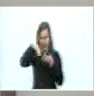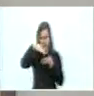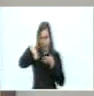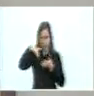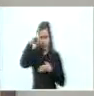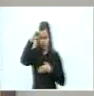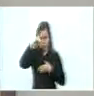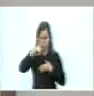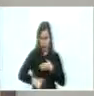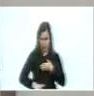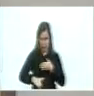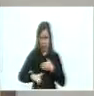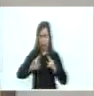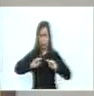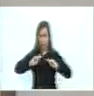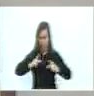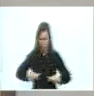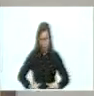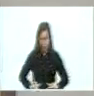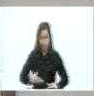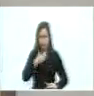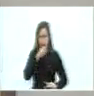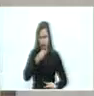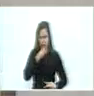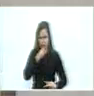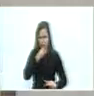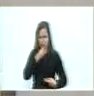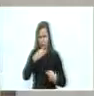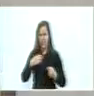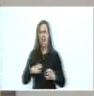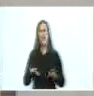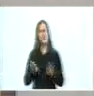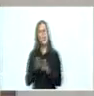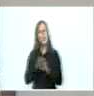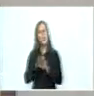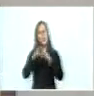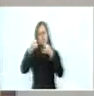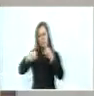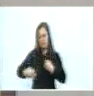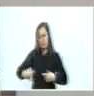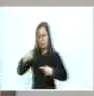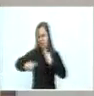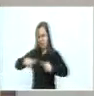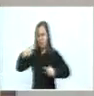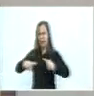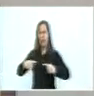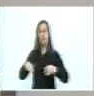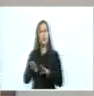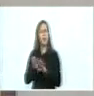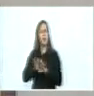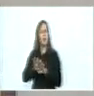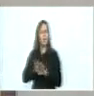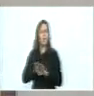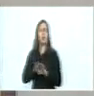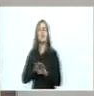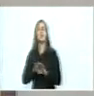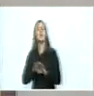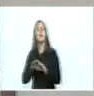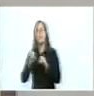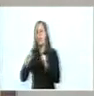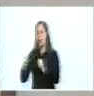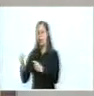Humanos, Nilmário Miranda, que muito enriqueceu o nosso debate e se colocou inteiramente à disposição para nos